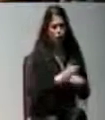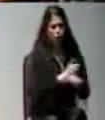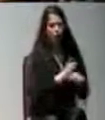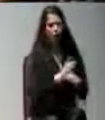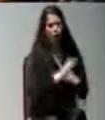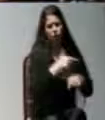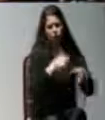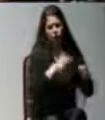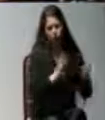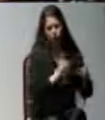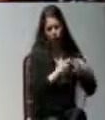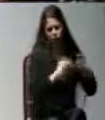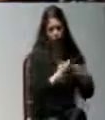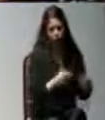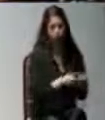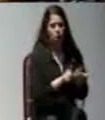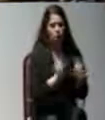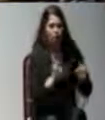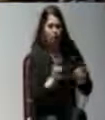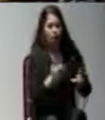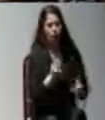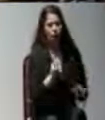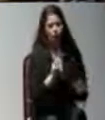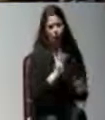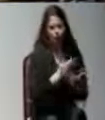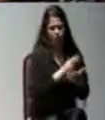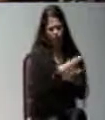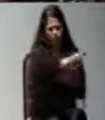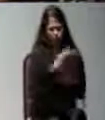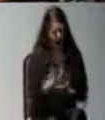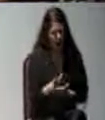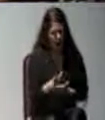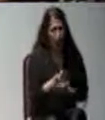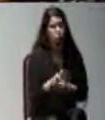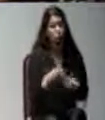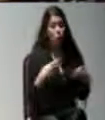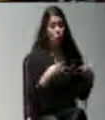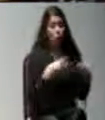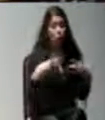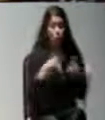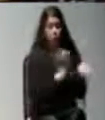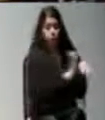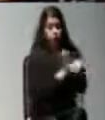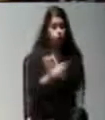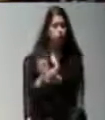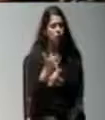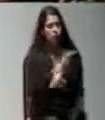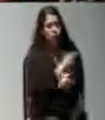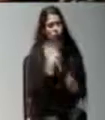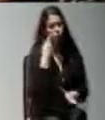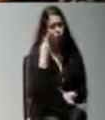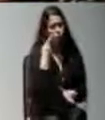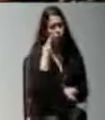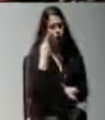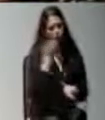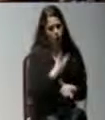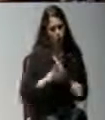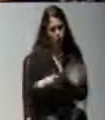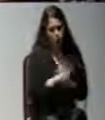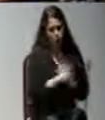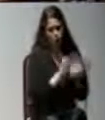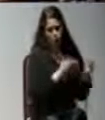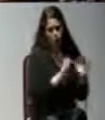sexo, são travestis transexuais, são, enfim, pobres para os quais não há políticas públicas, não há direito